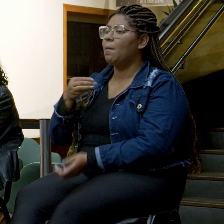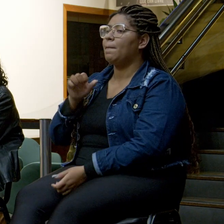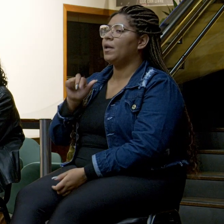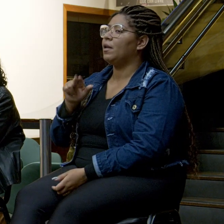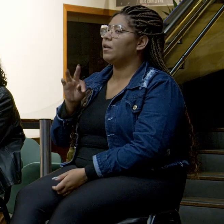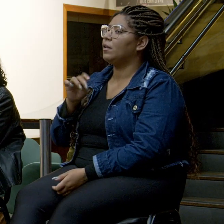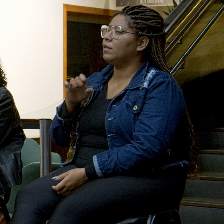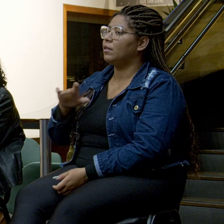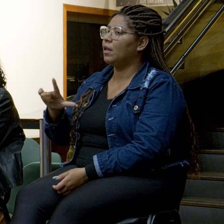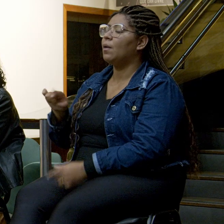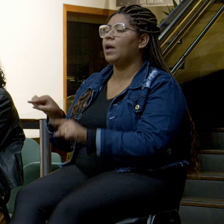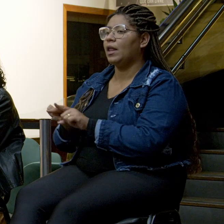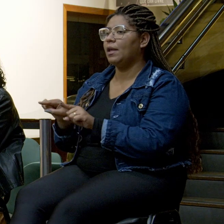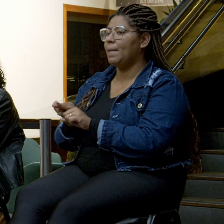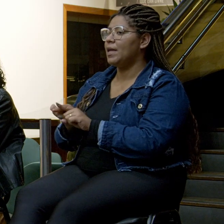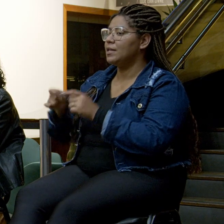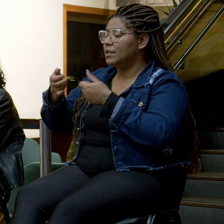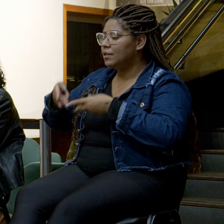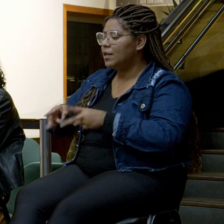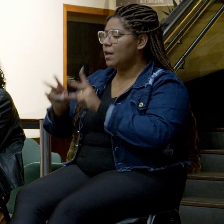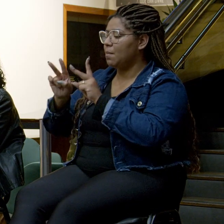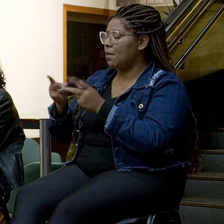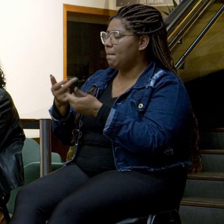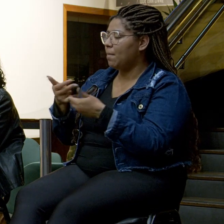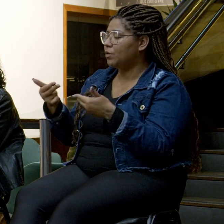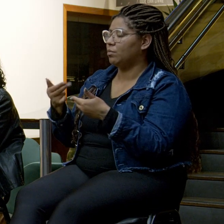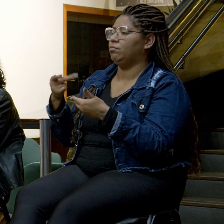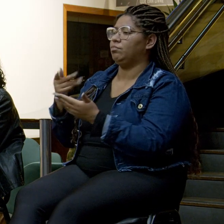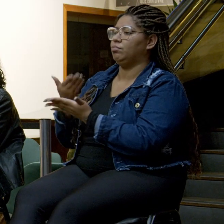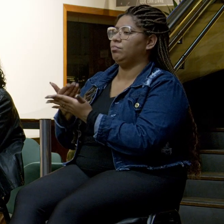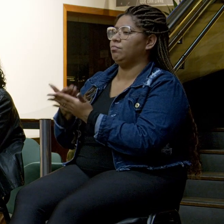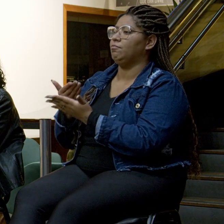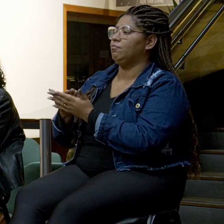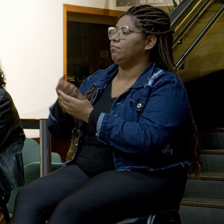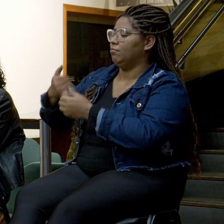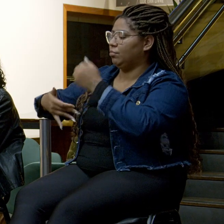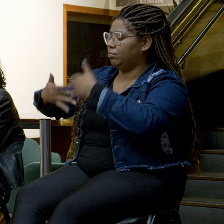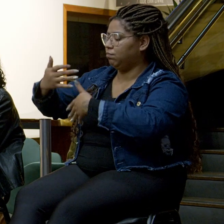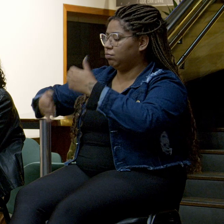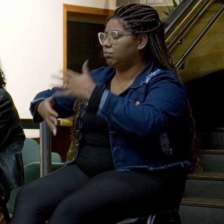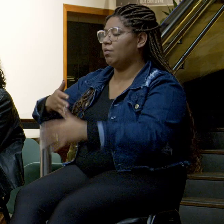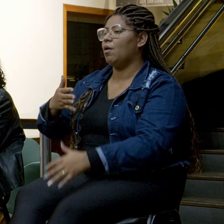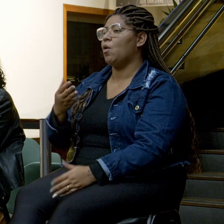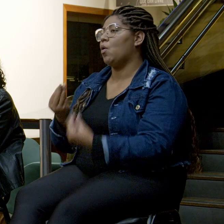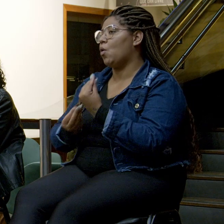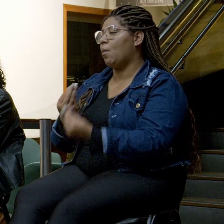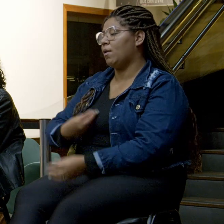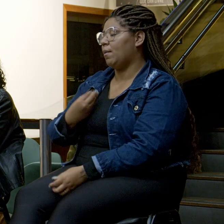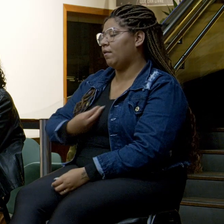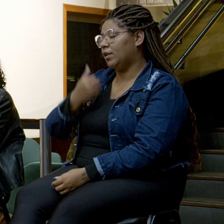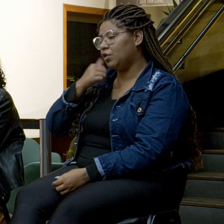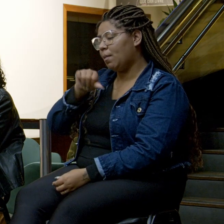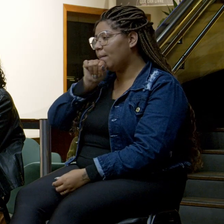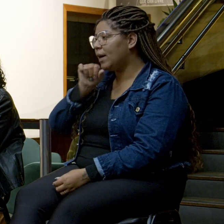sua biografia, suas escolhas, ter querido ter filhos, os nomes dos seus filhos, o coração de mãe, etc.